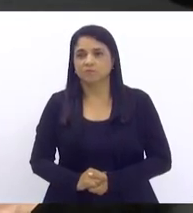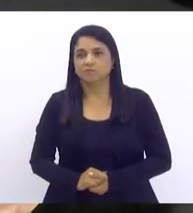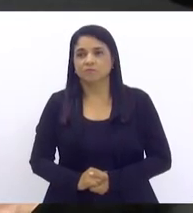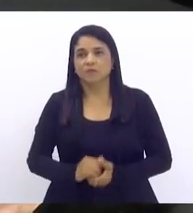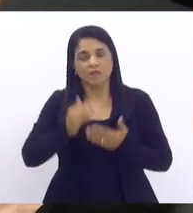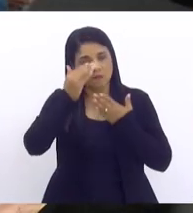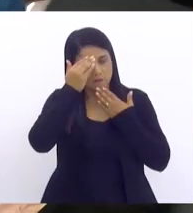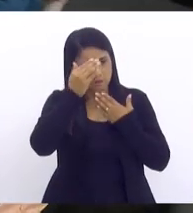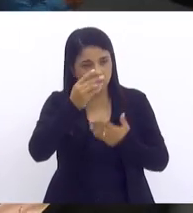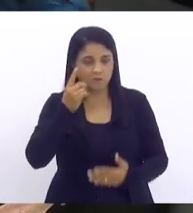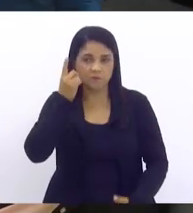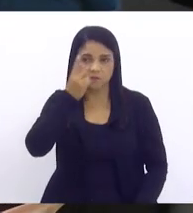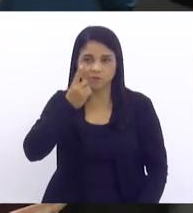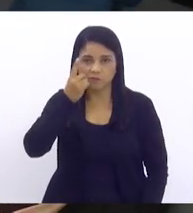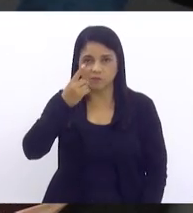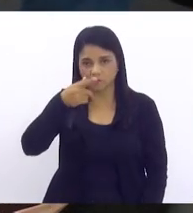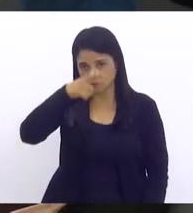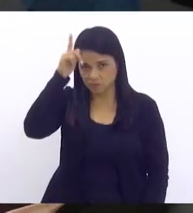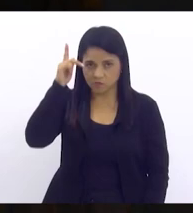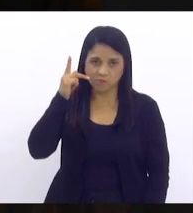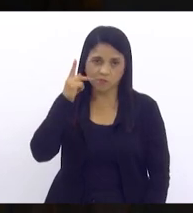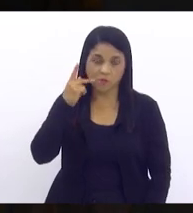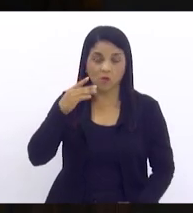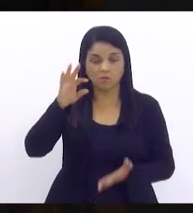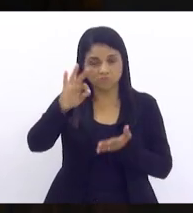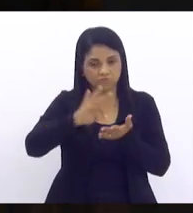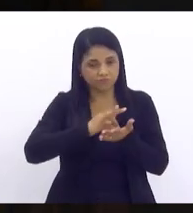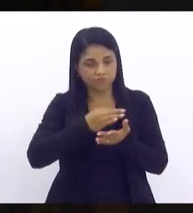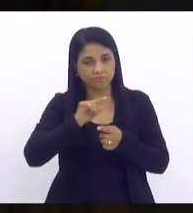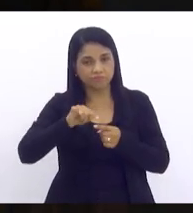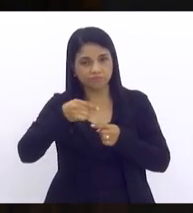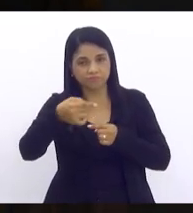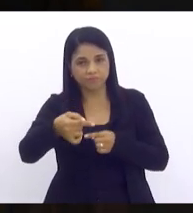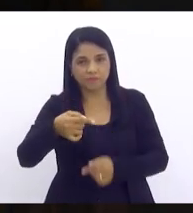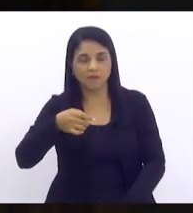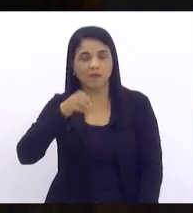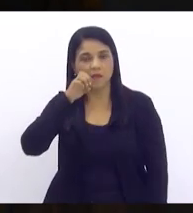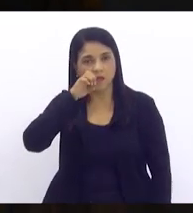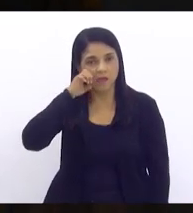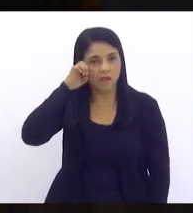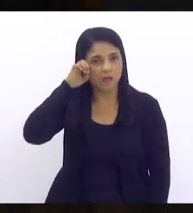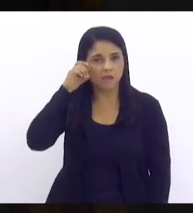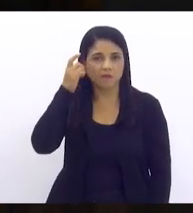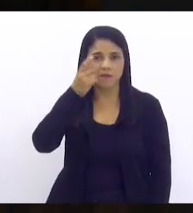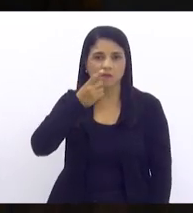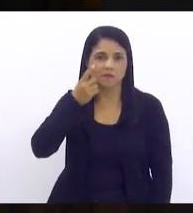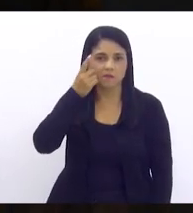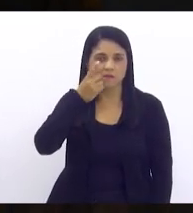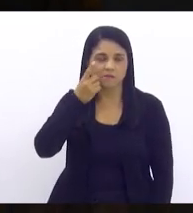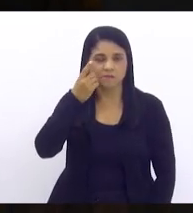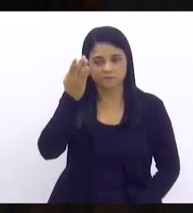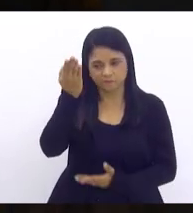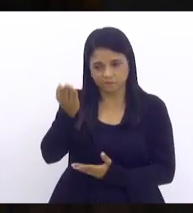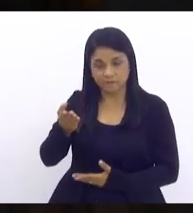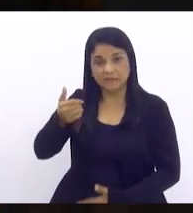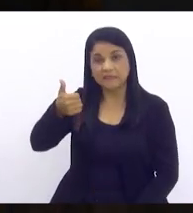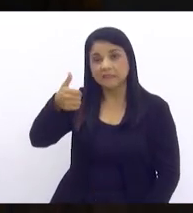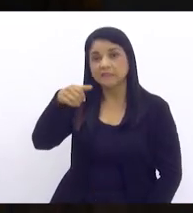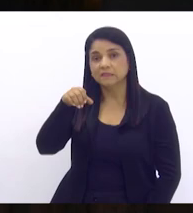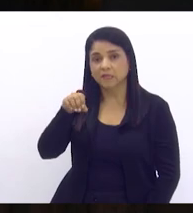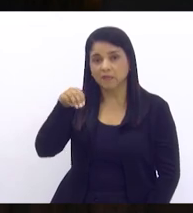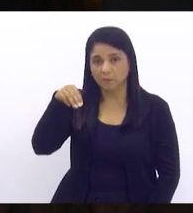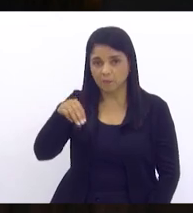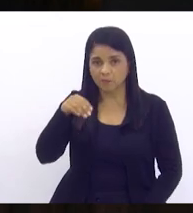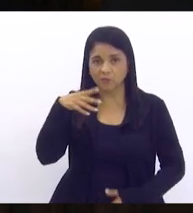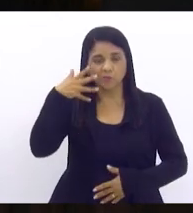Agradecendo ao deputado Luiz Paulo, próximo orador inscrito é a nobre deputada Élica Takimoto. Vossa Excelência tem 10 minutos